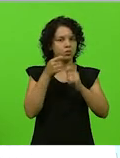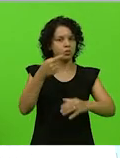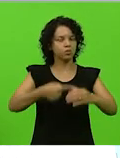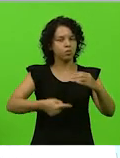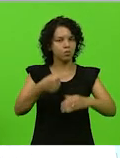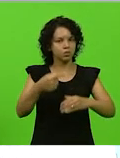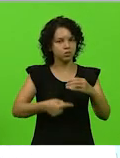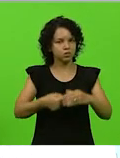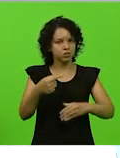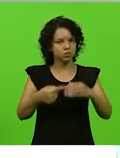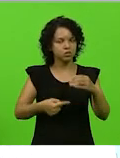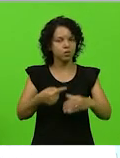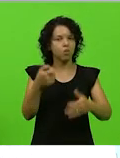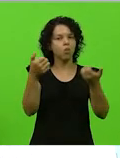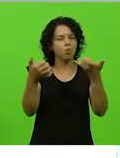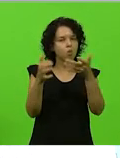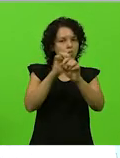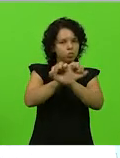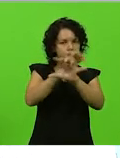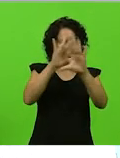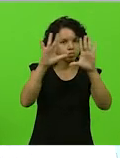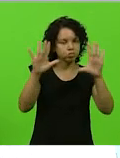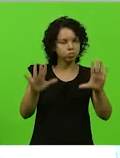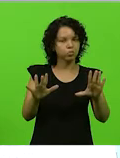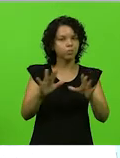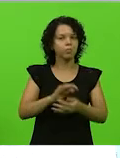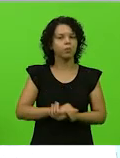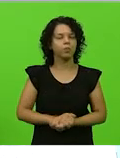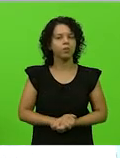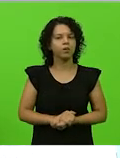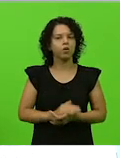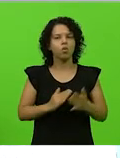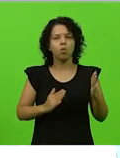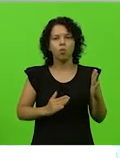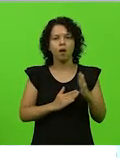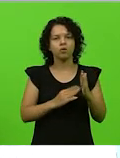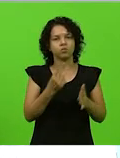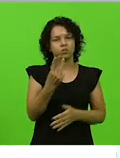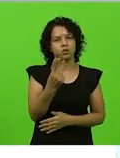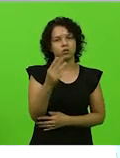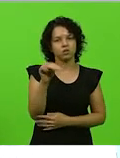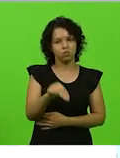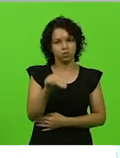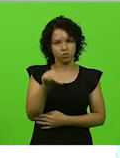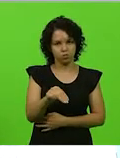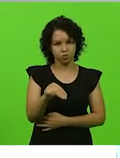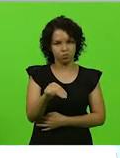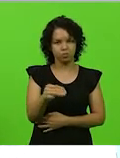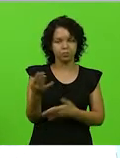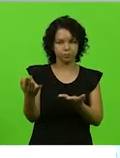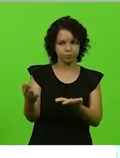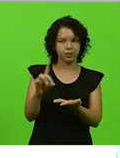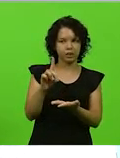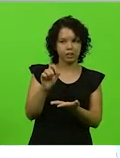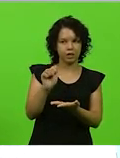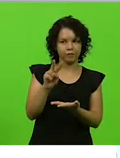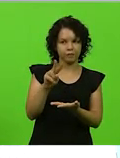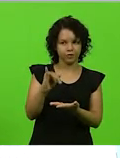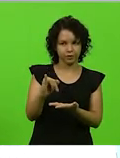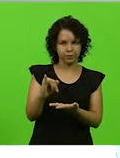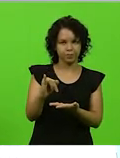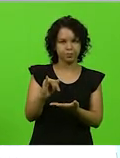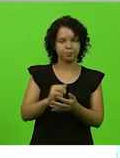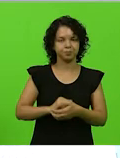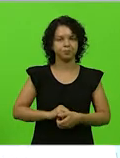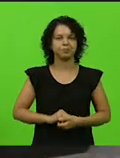da comissão e esclarecer esse dentro de no máximo três minutos com a palavra Davi por